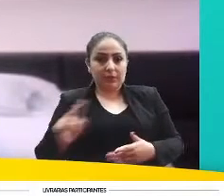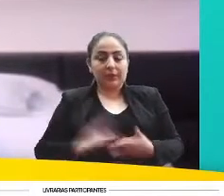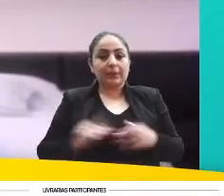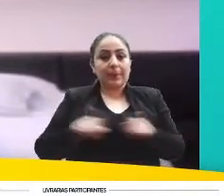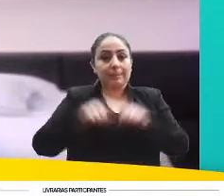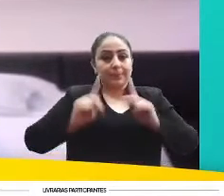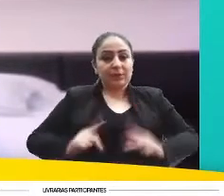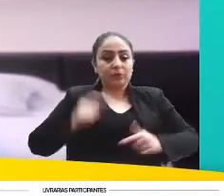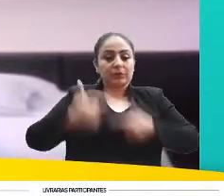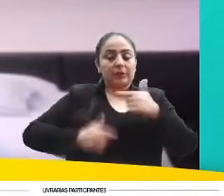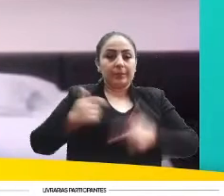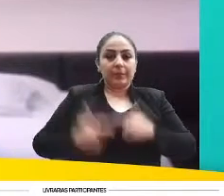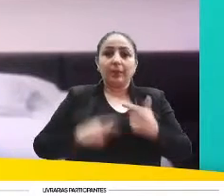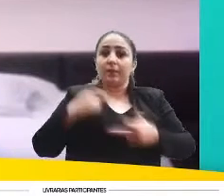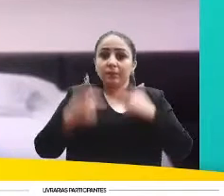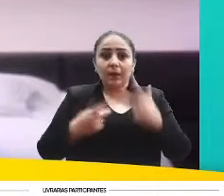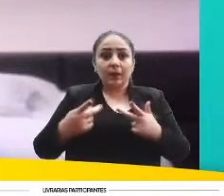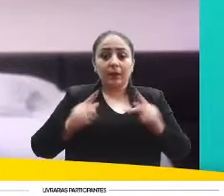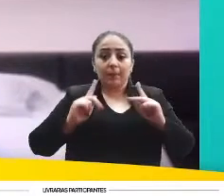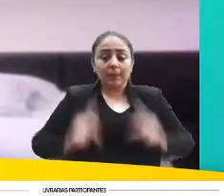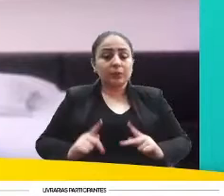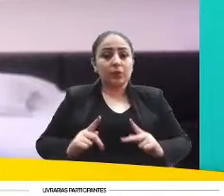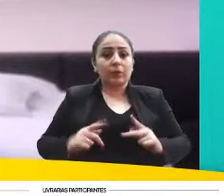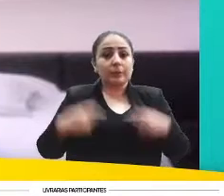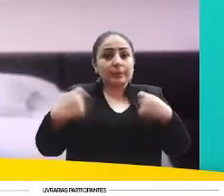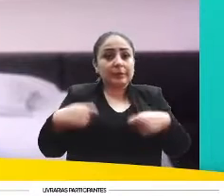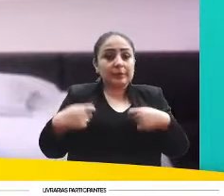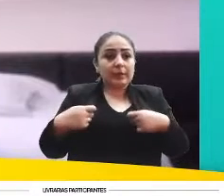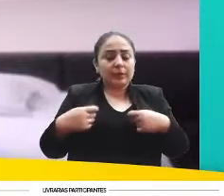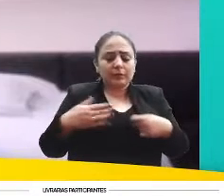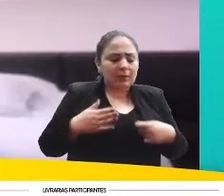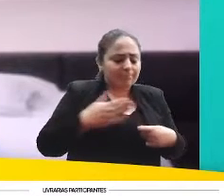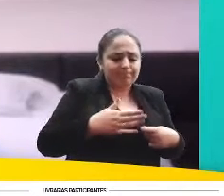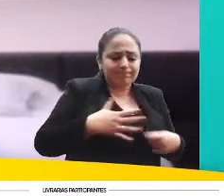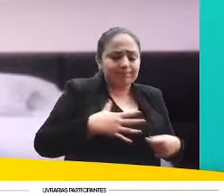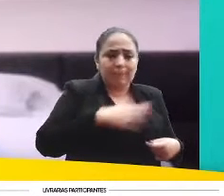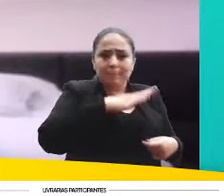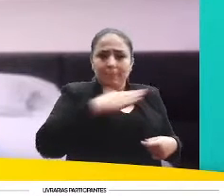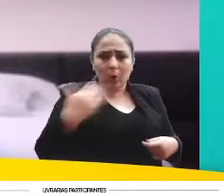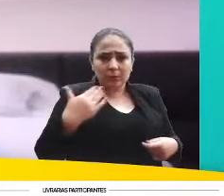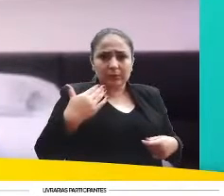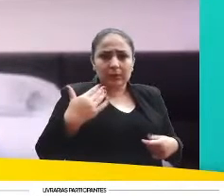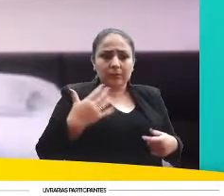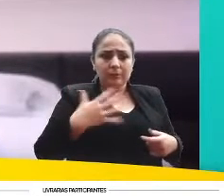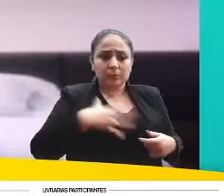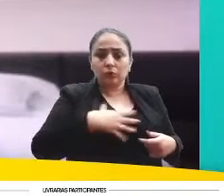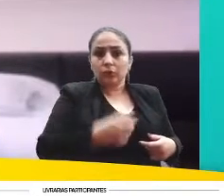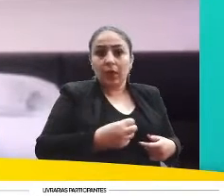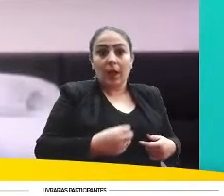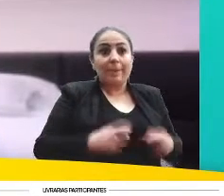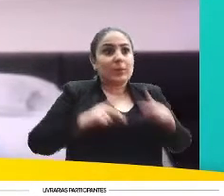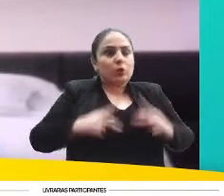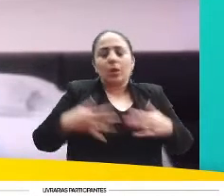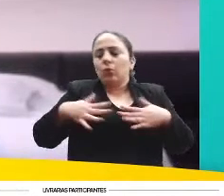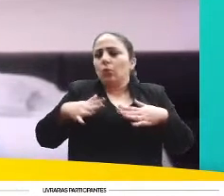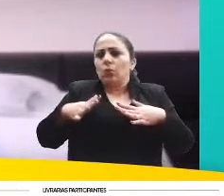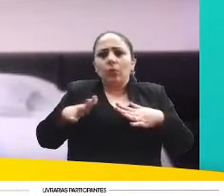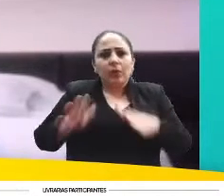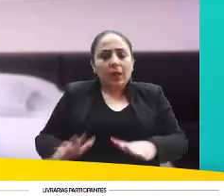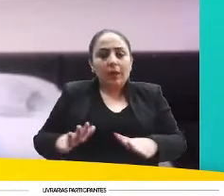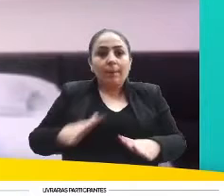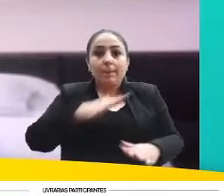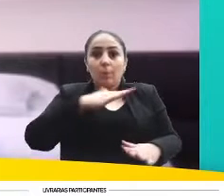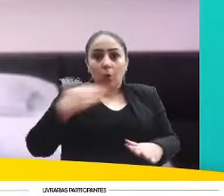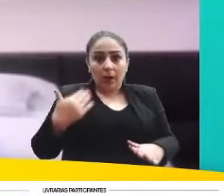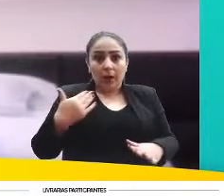essas pessoas que trabalham, eles dizem que a pessoa que procura a morte pelo suicídio, ela não quer morrer, ela